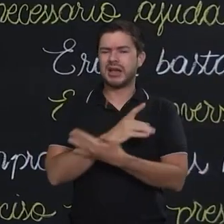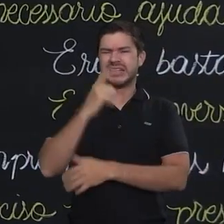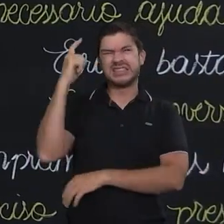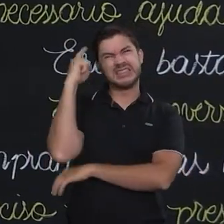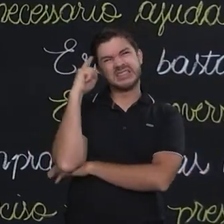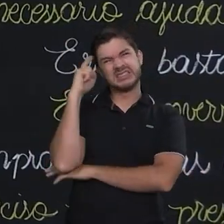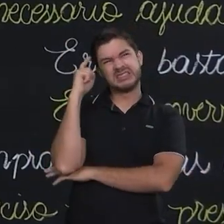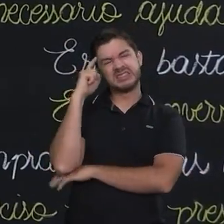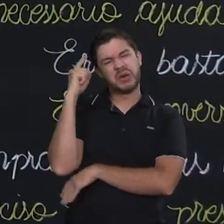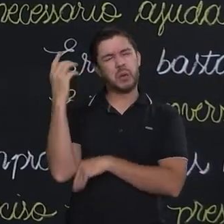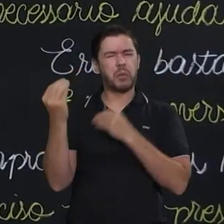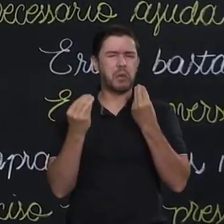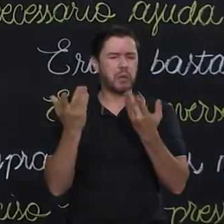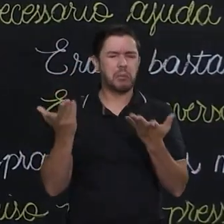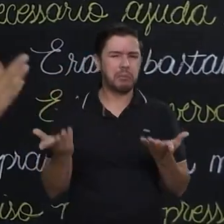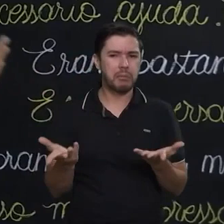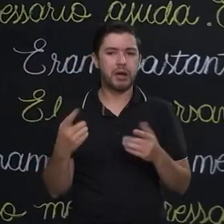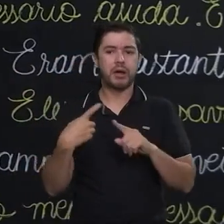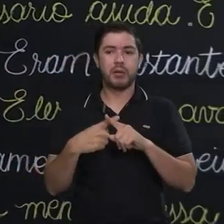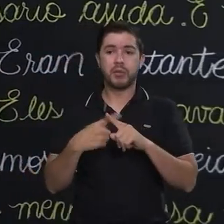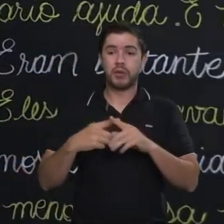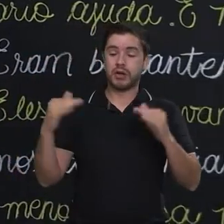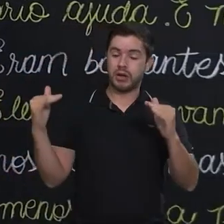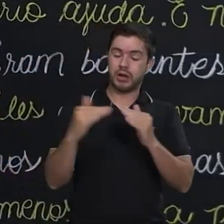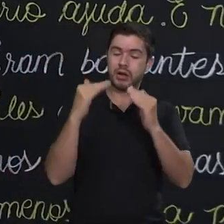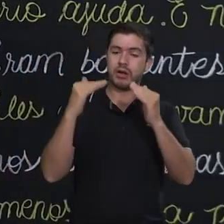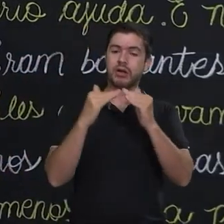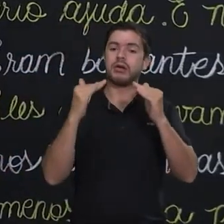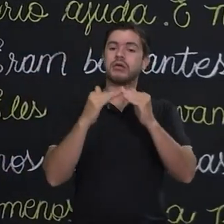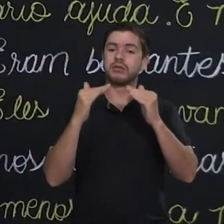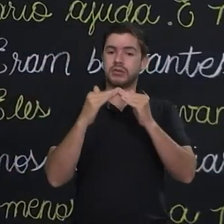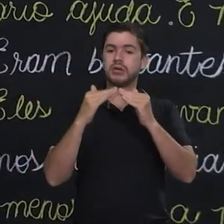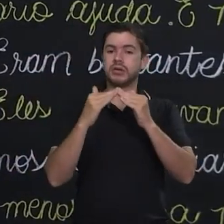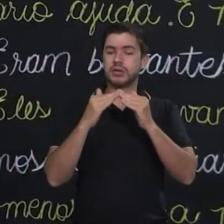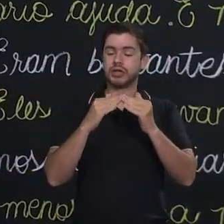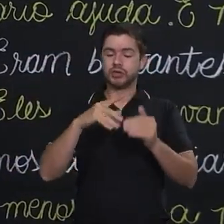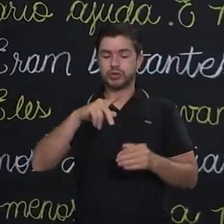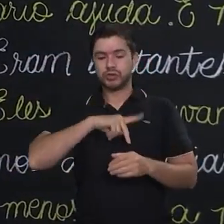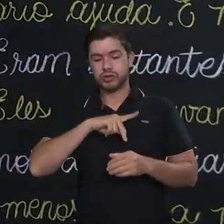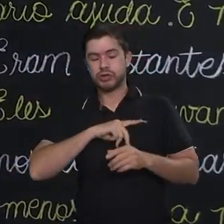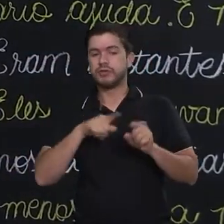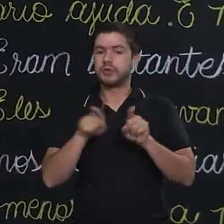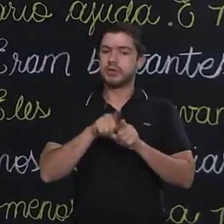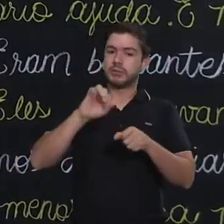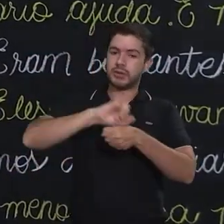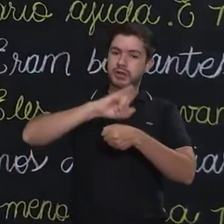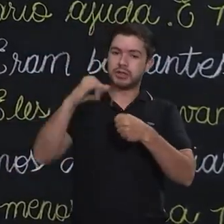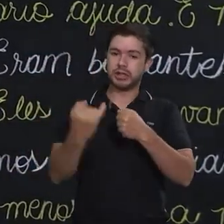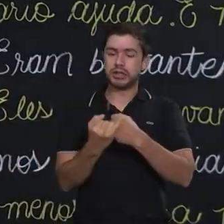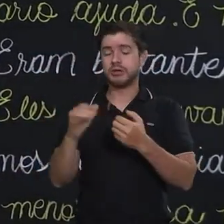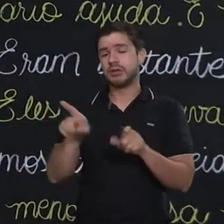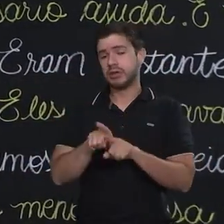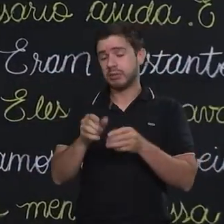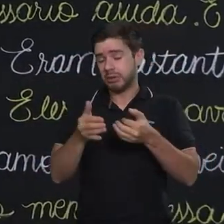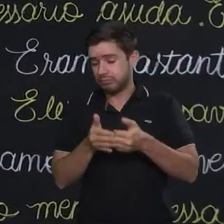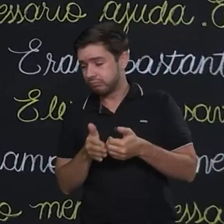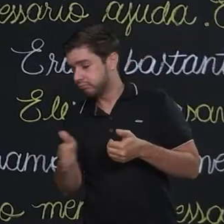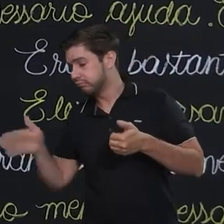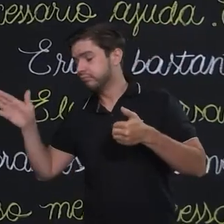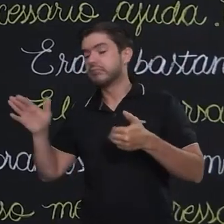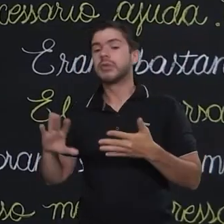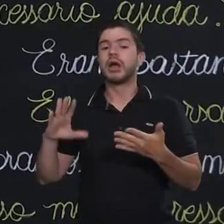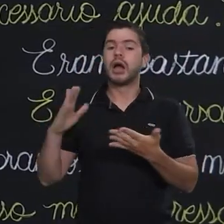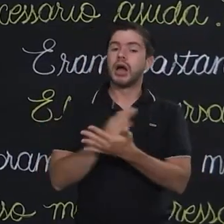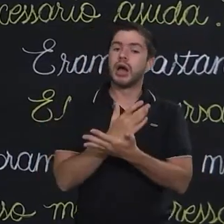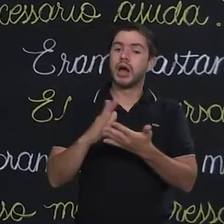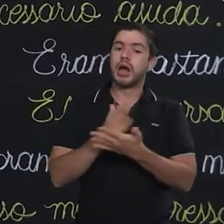geram dúvida por conta da concordância também entre o substantivo, o adjetivo e seus determinantes.